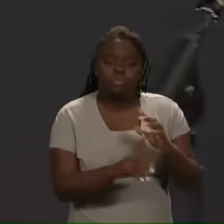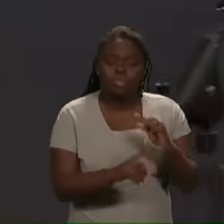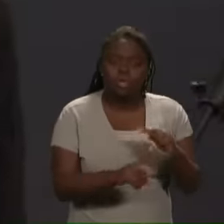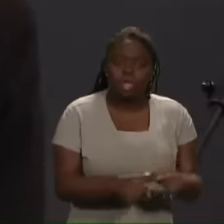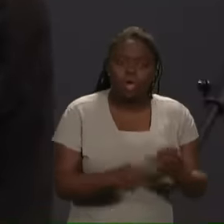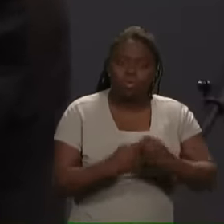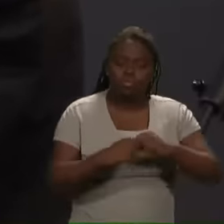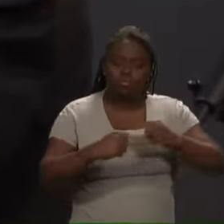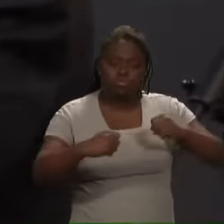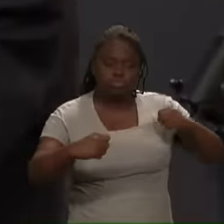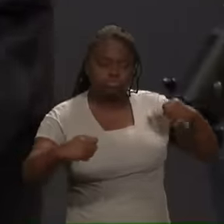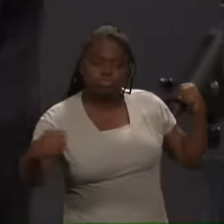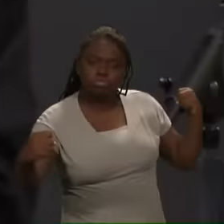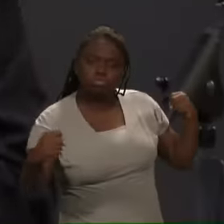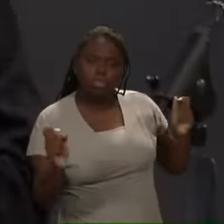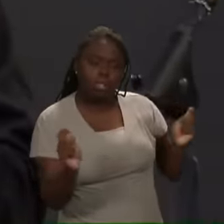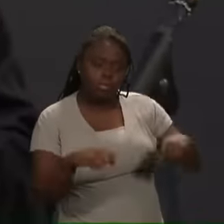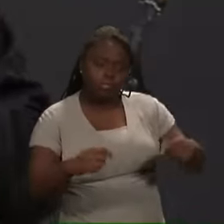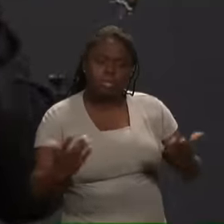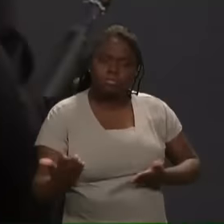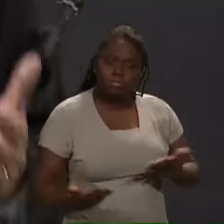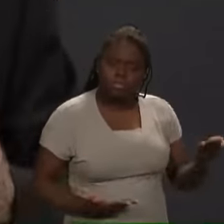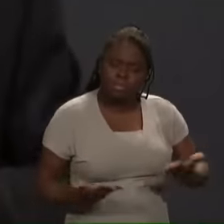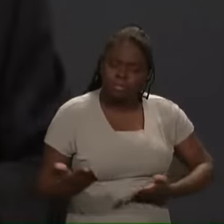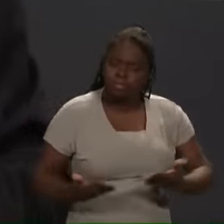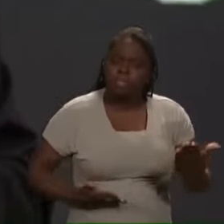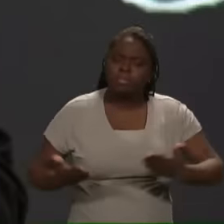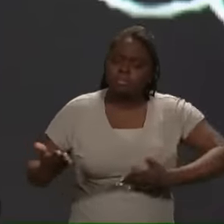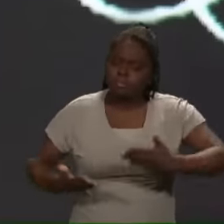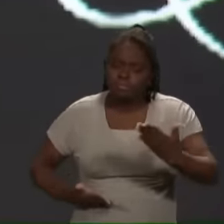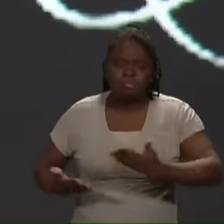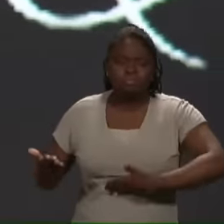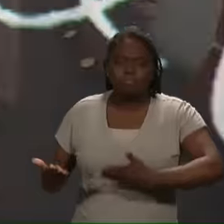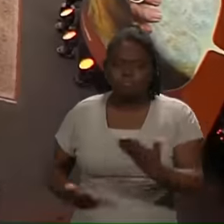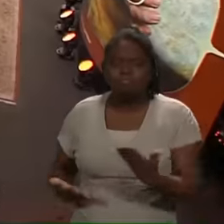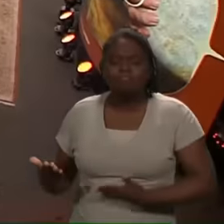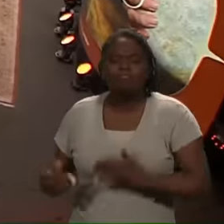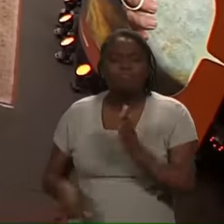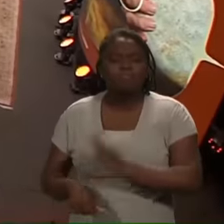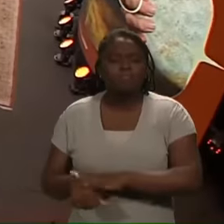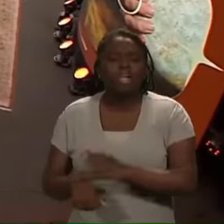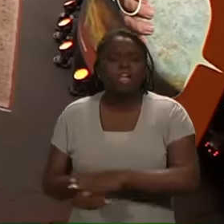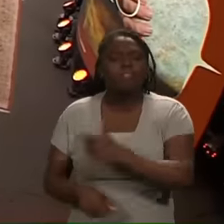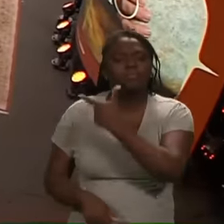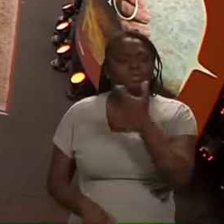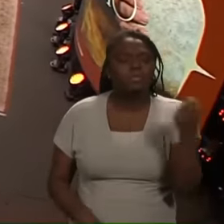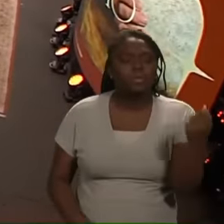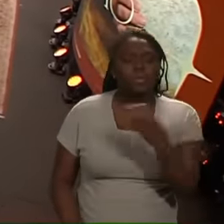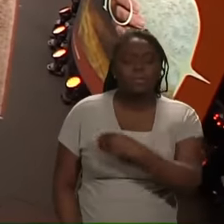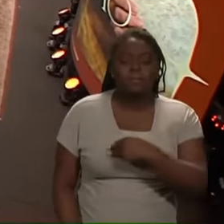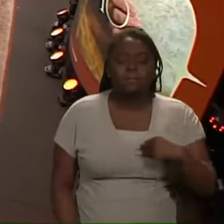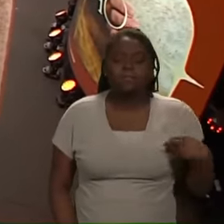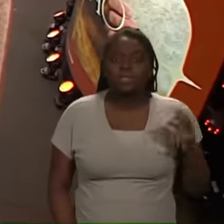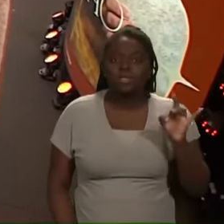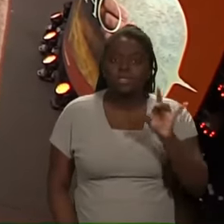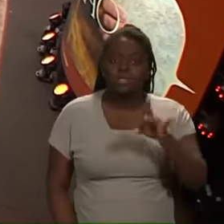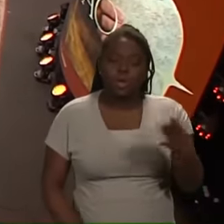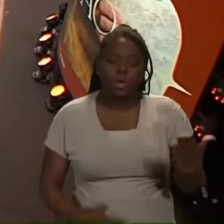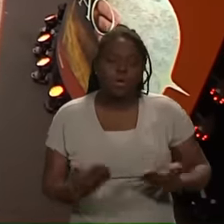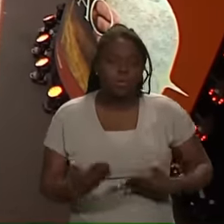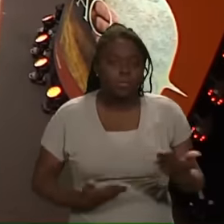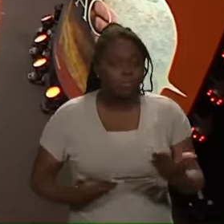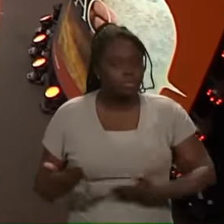para servir, para servir, para servir. São mais de 200 ministérios, só para